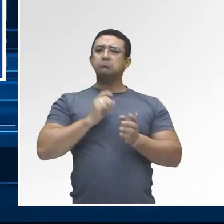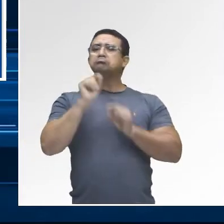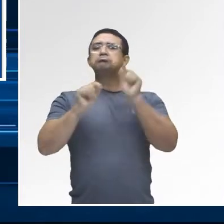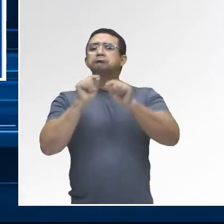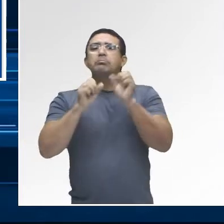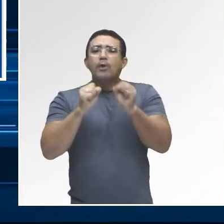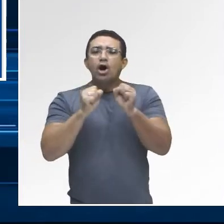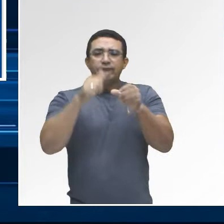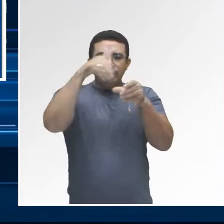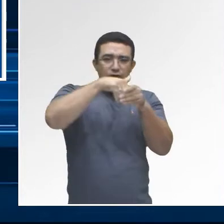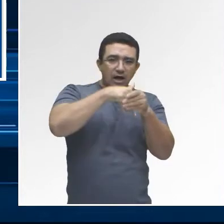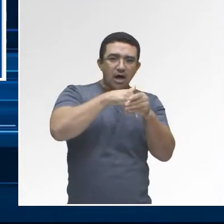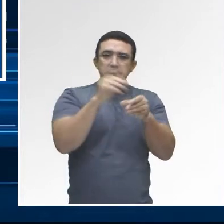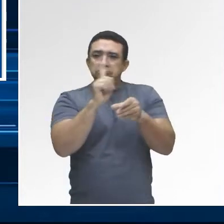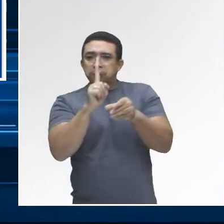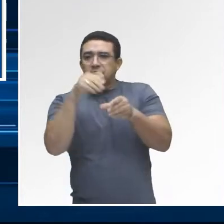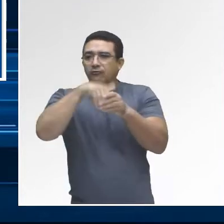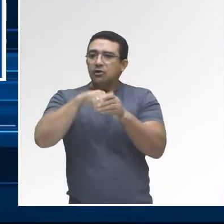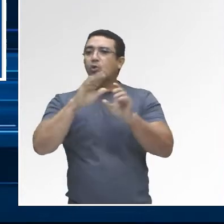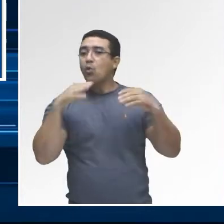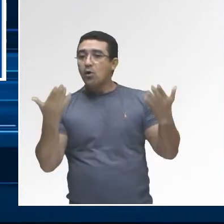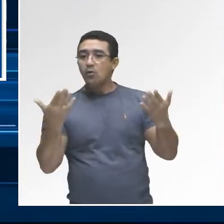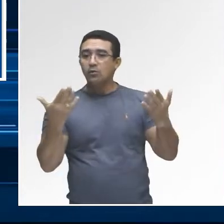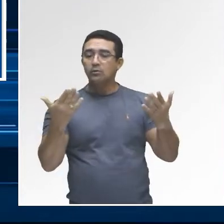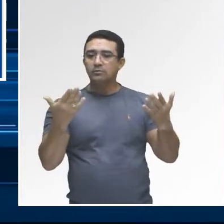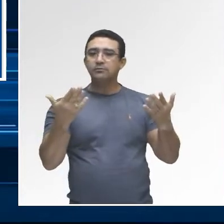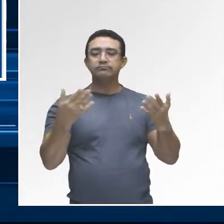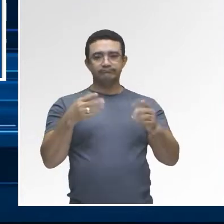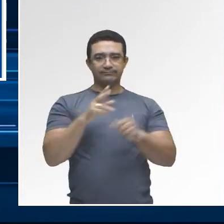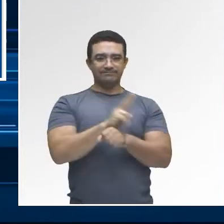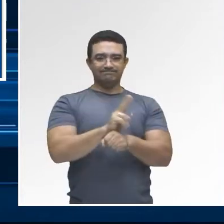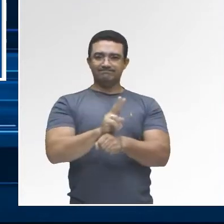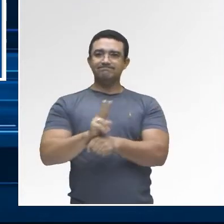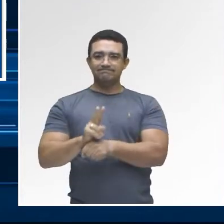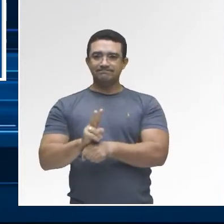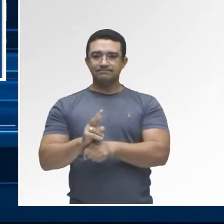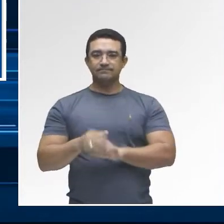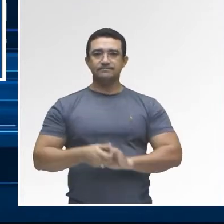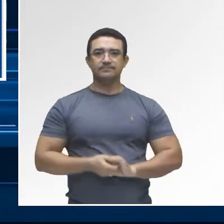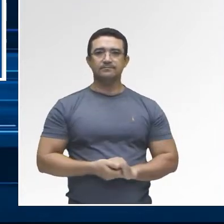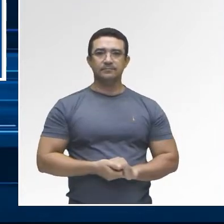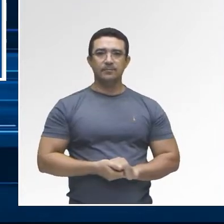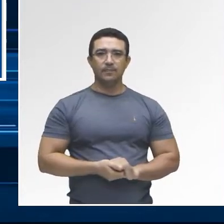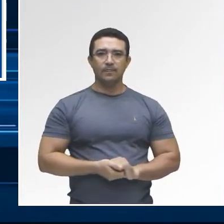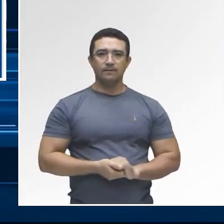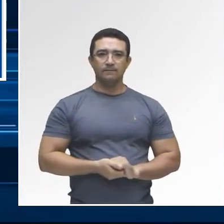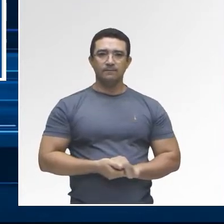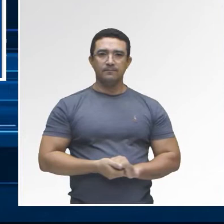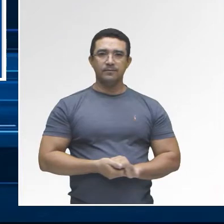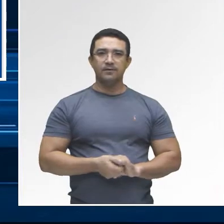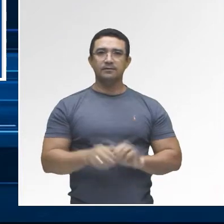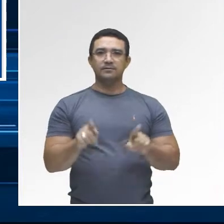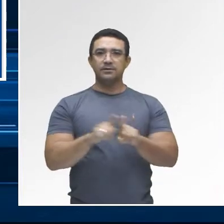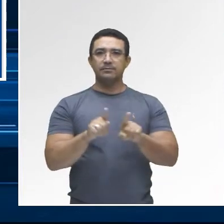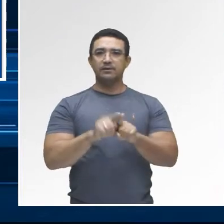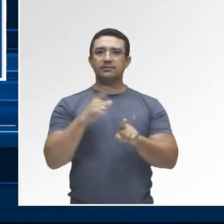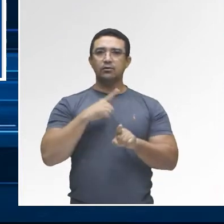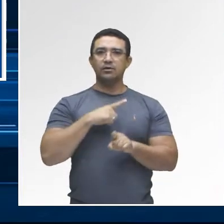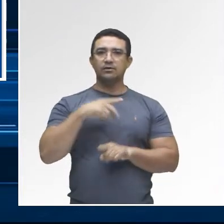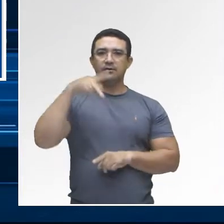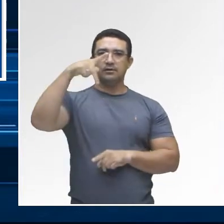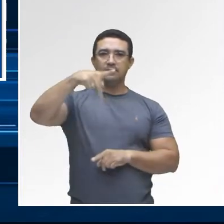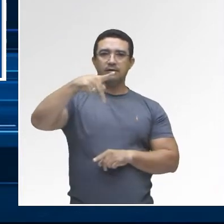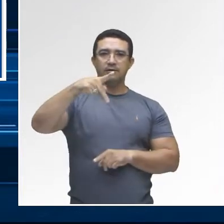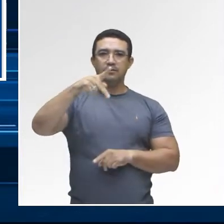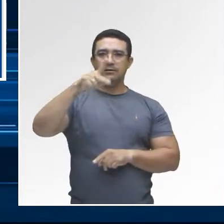não podia votar, ok? Temos também os pretores, que eram os responsáveis